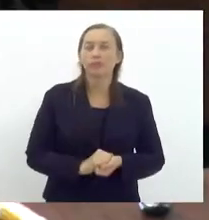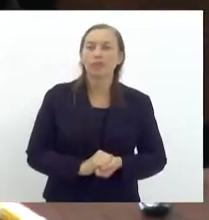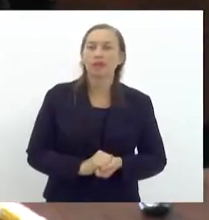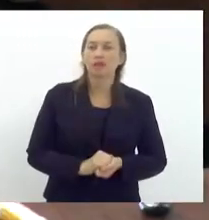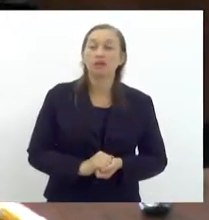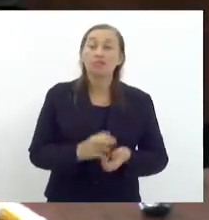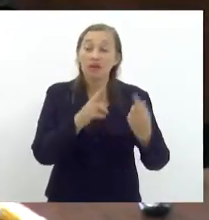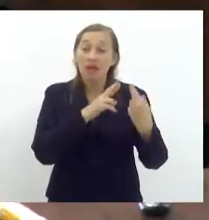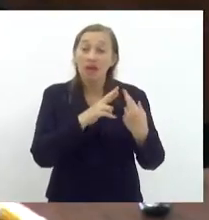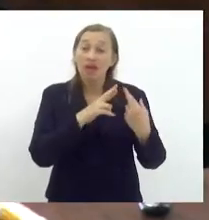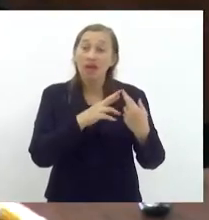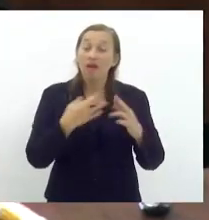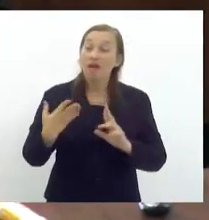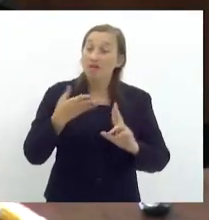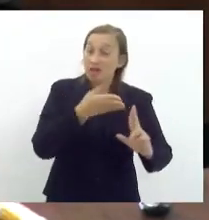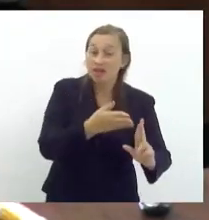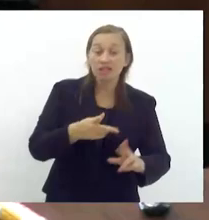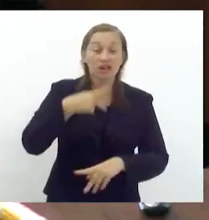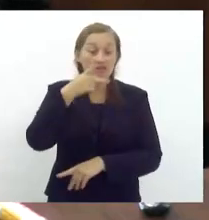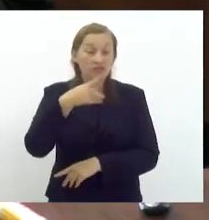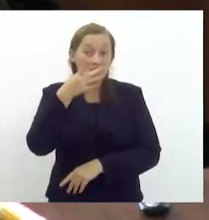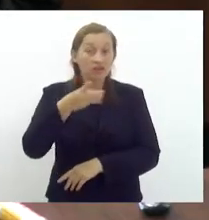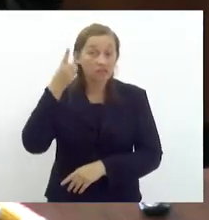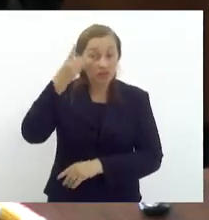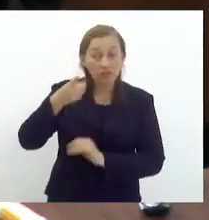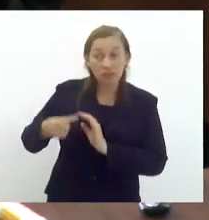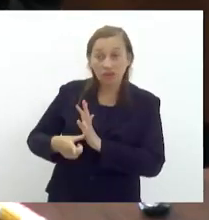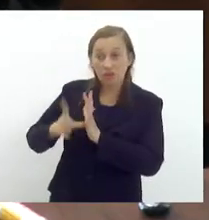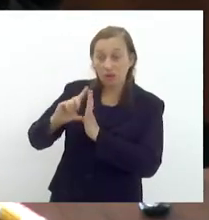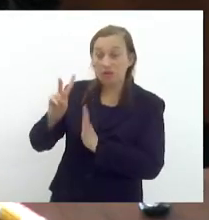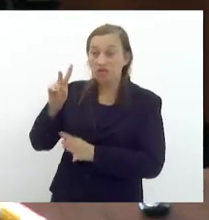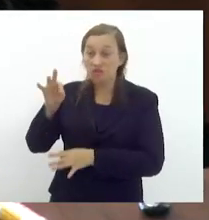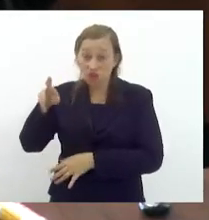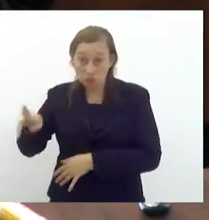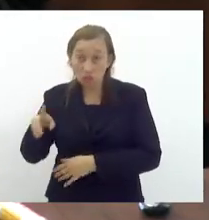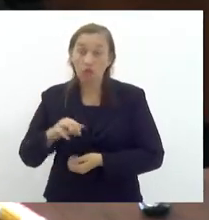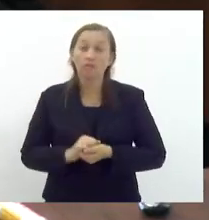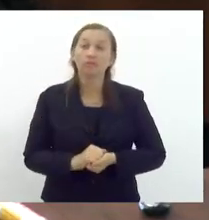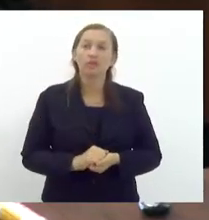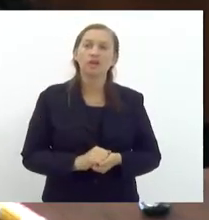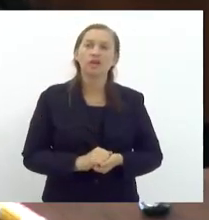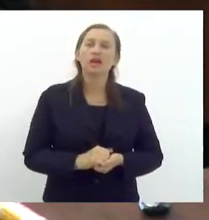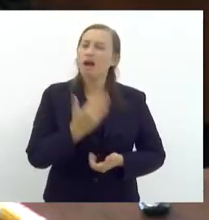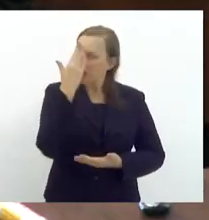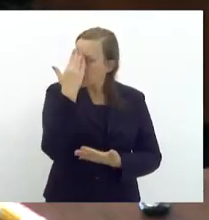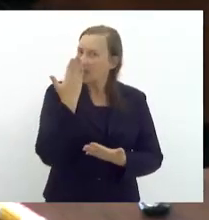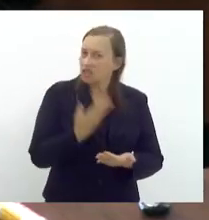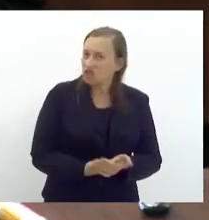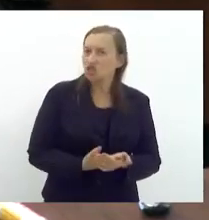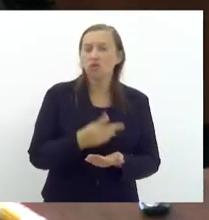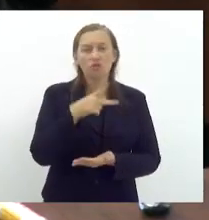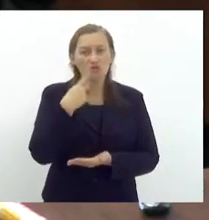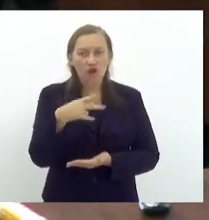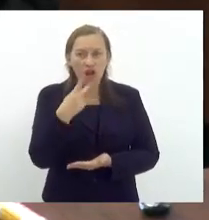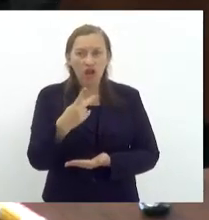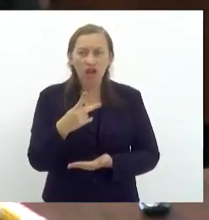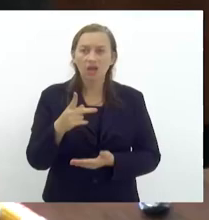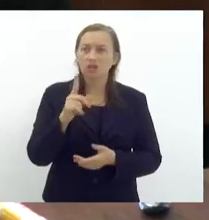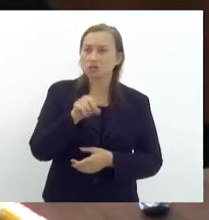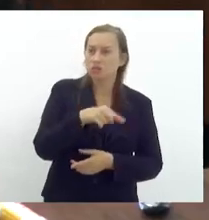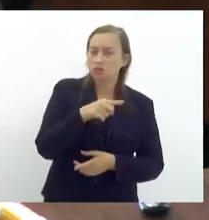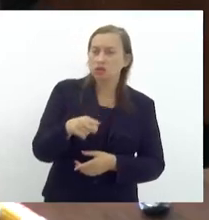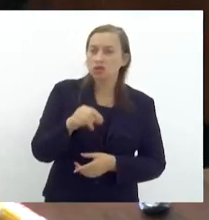referência que a fala do deputado que me antecedeu o deputado Vitor Júnior a gente acredita que quando falamos de isenção